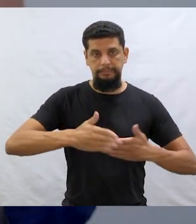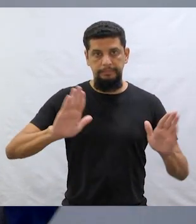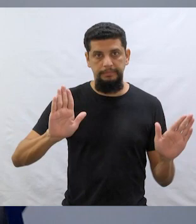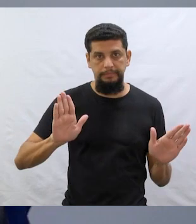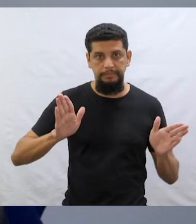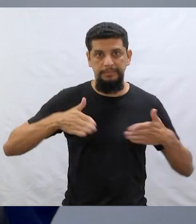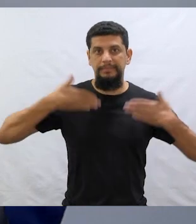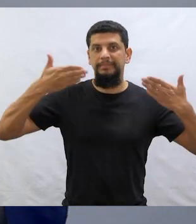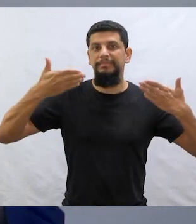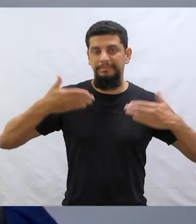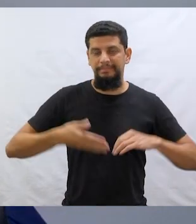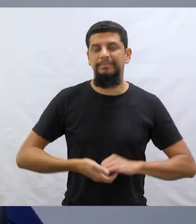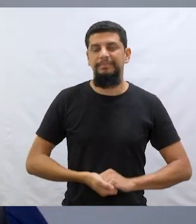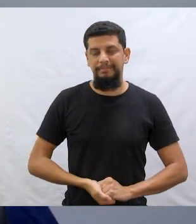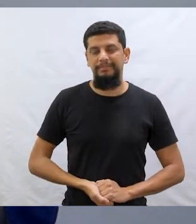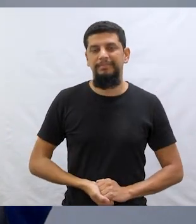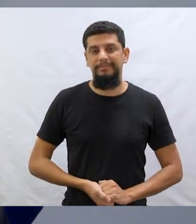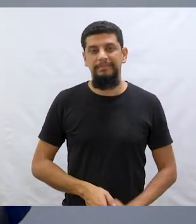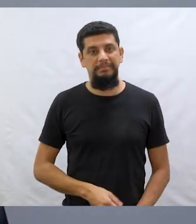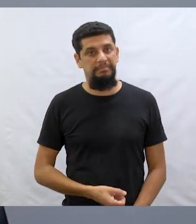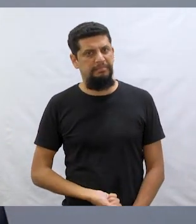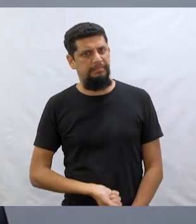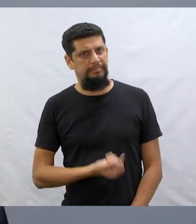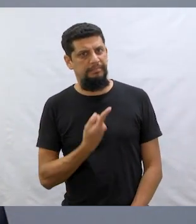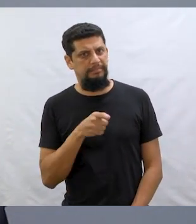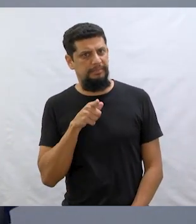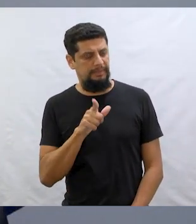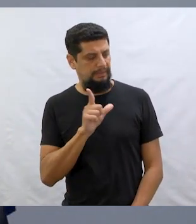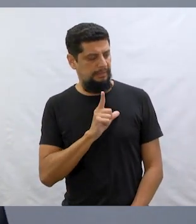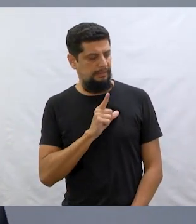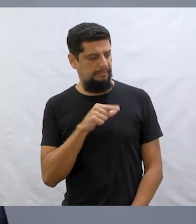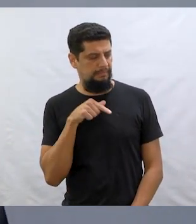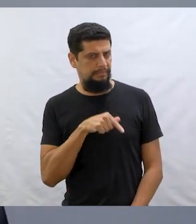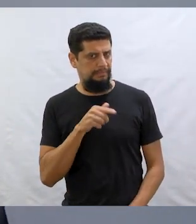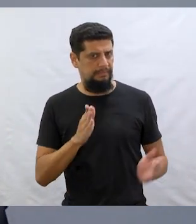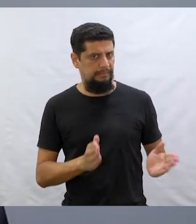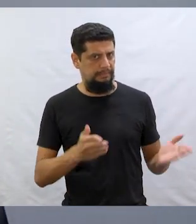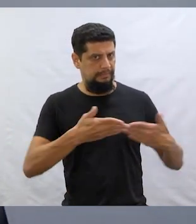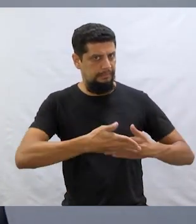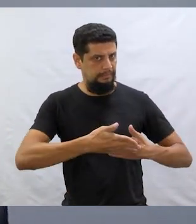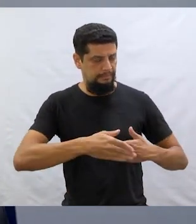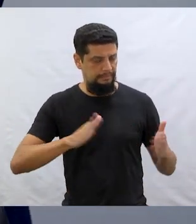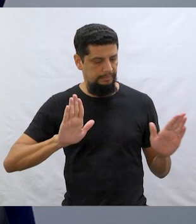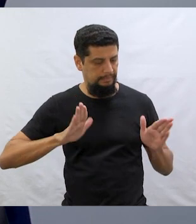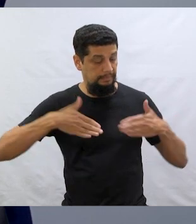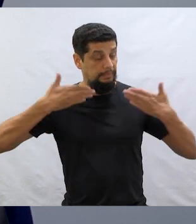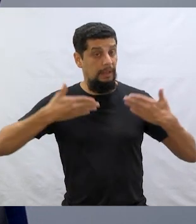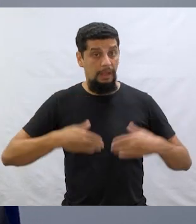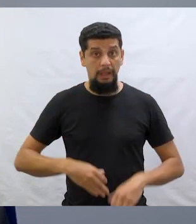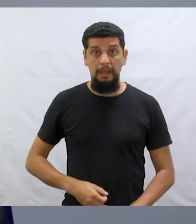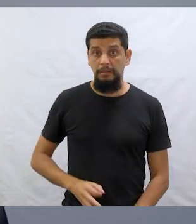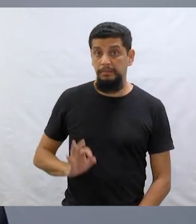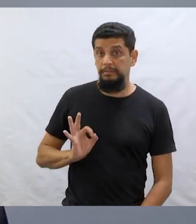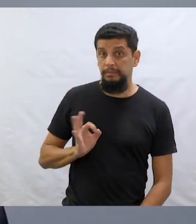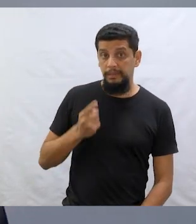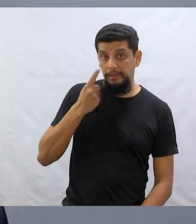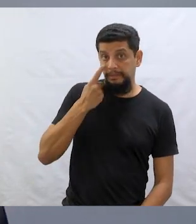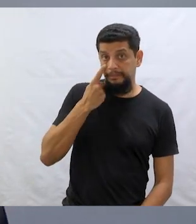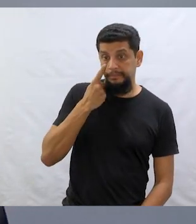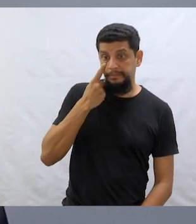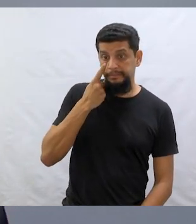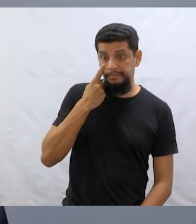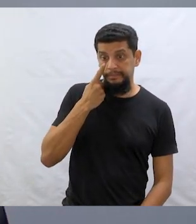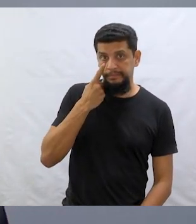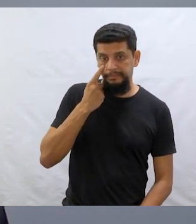caixa de surpresa. O que você tem aí, professora Elaine? A caixa surpresa, professora Cris, olha